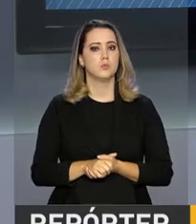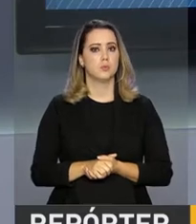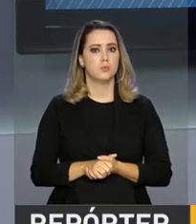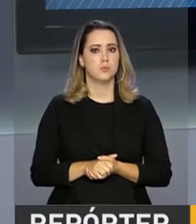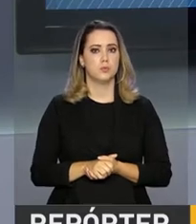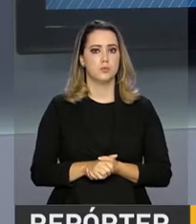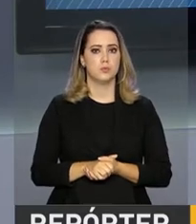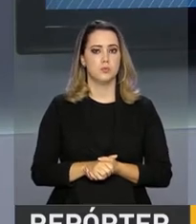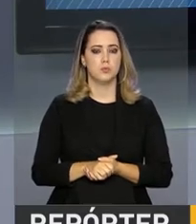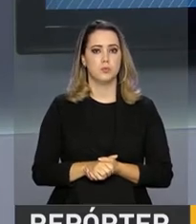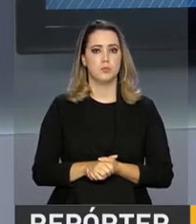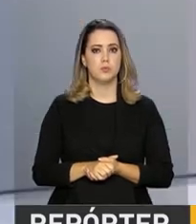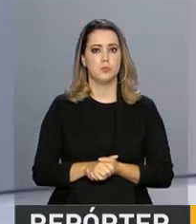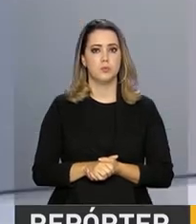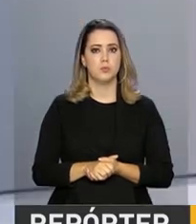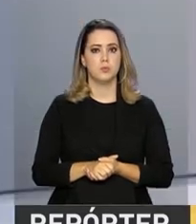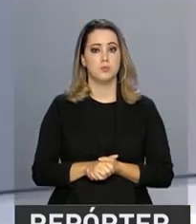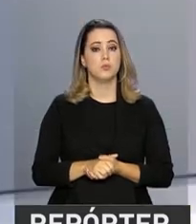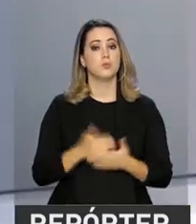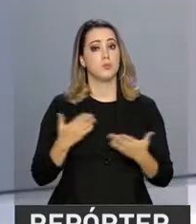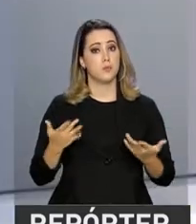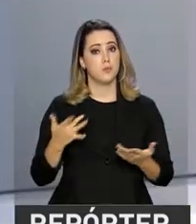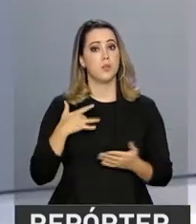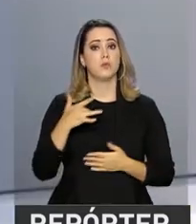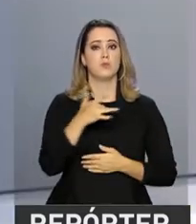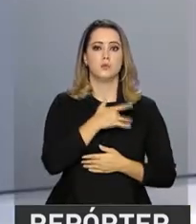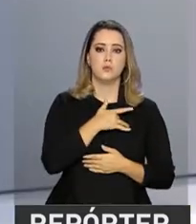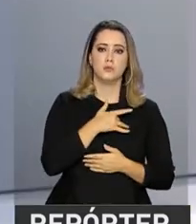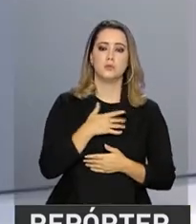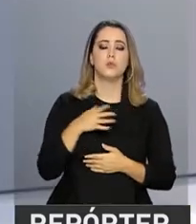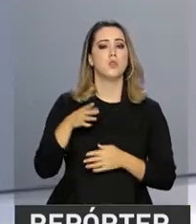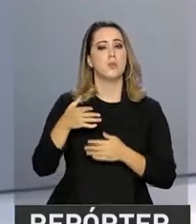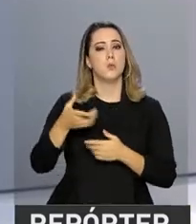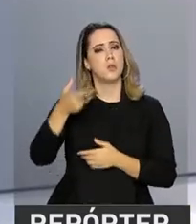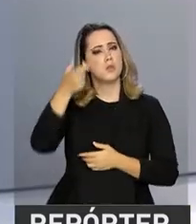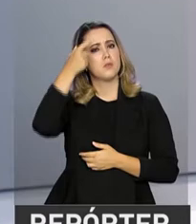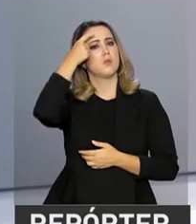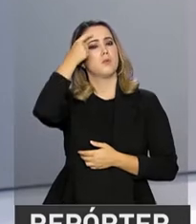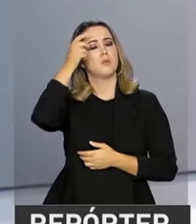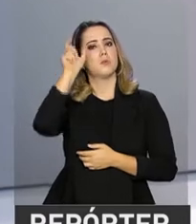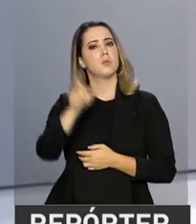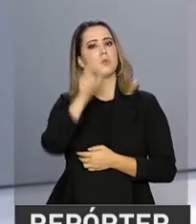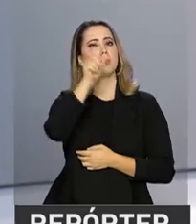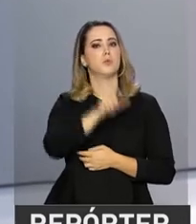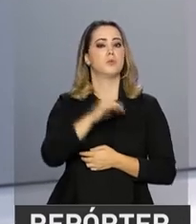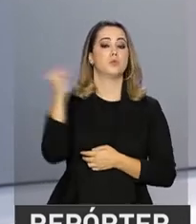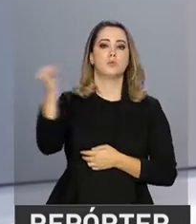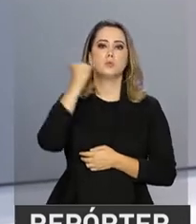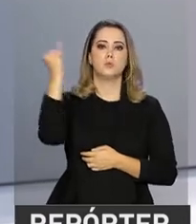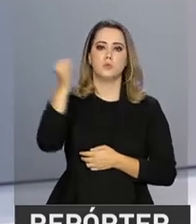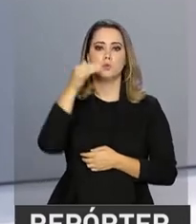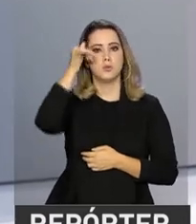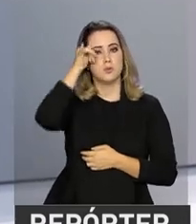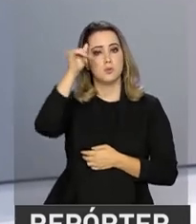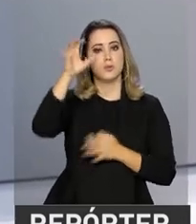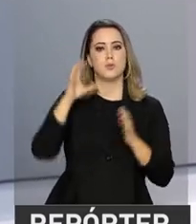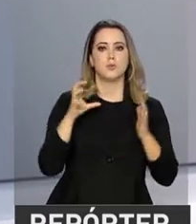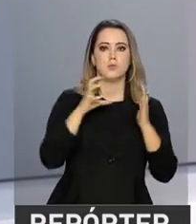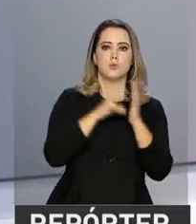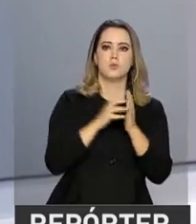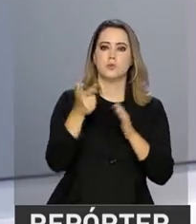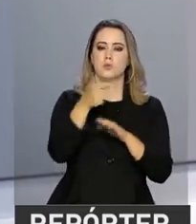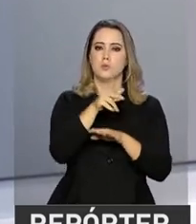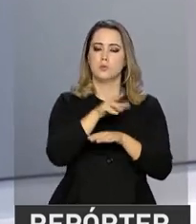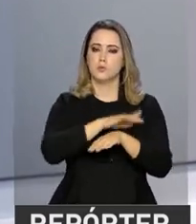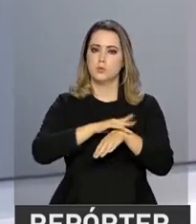9656 e falando em saúde para conscientizar as pessoas sobre a importância da prevenção da aids e